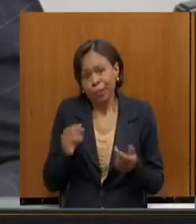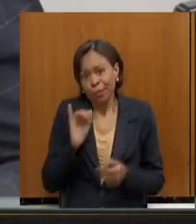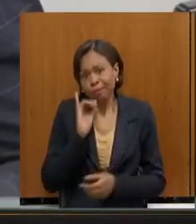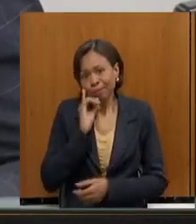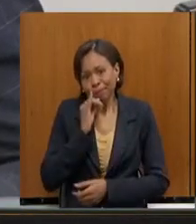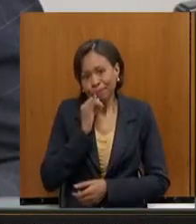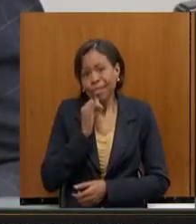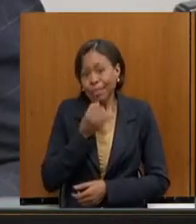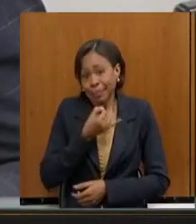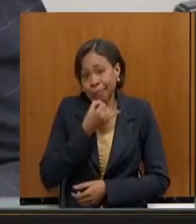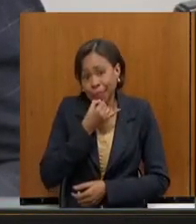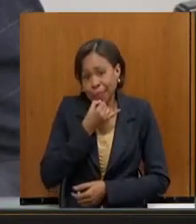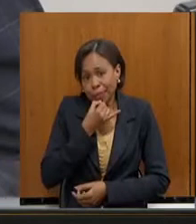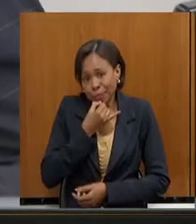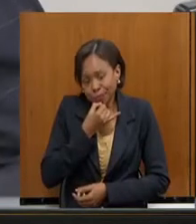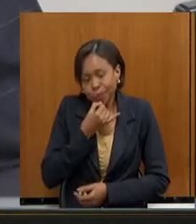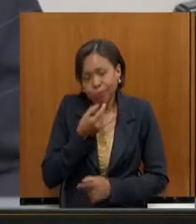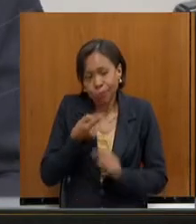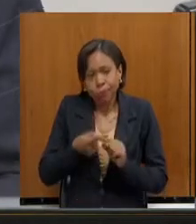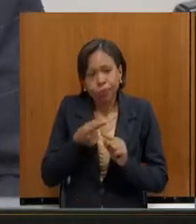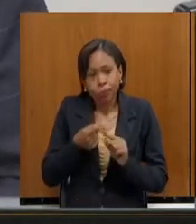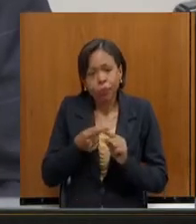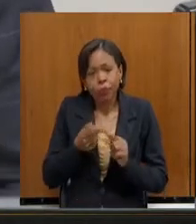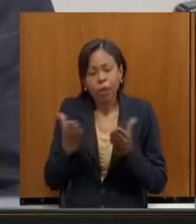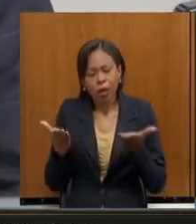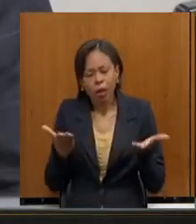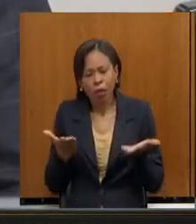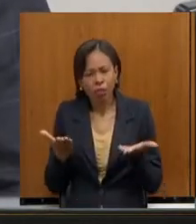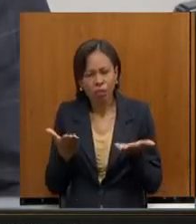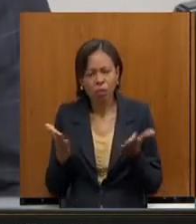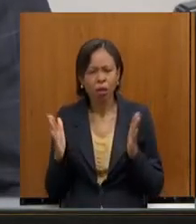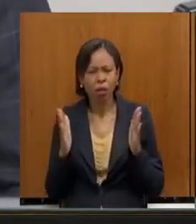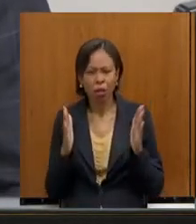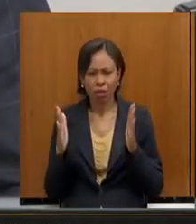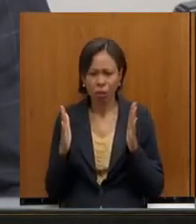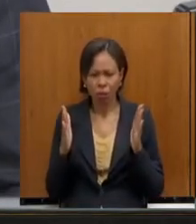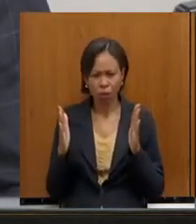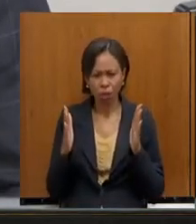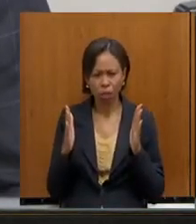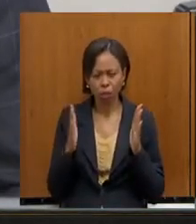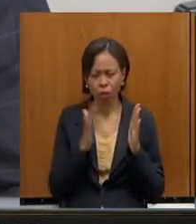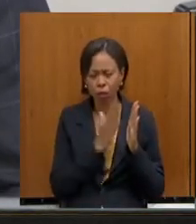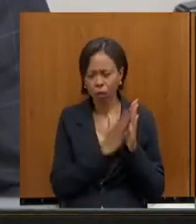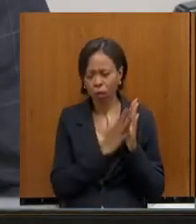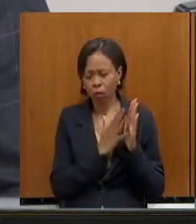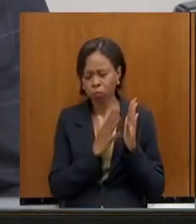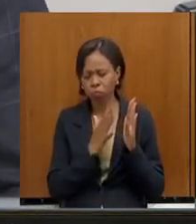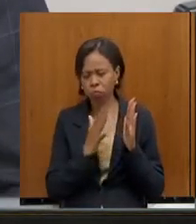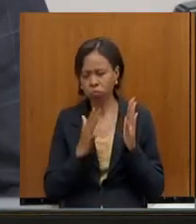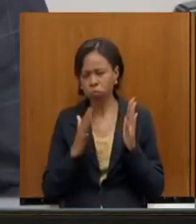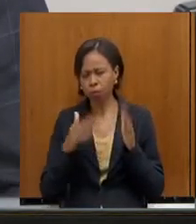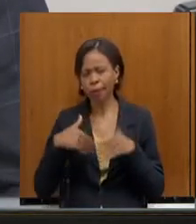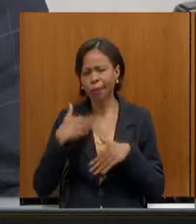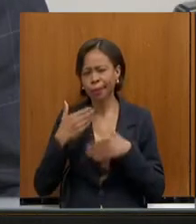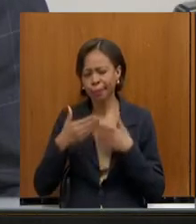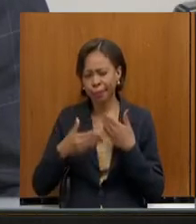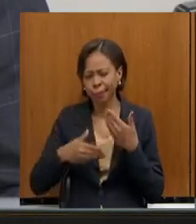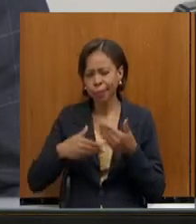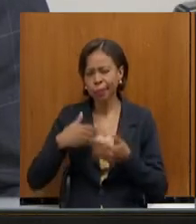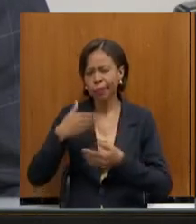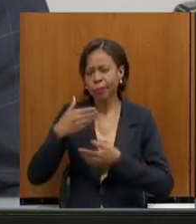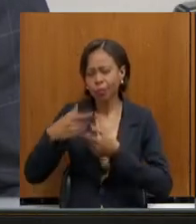para que nós para passar esse momento nosso vamos passar aí gerações e gerações